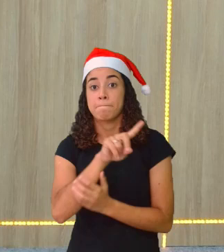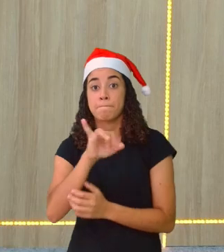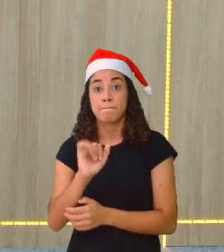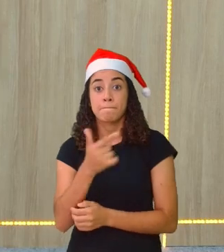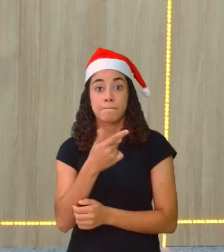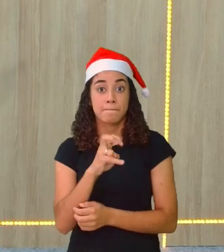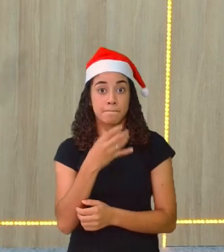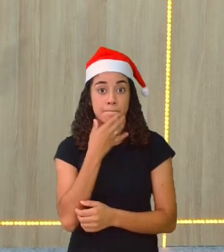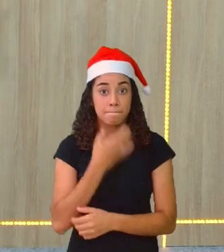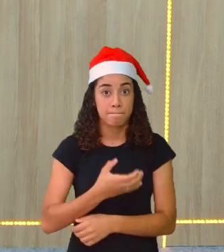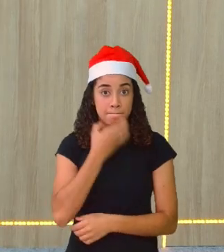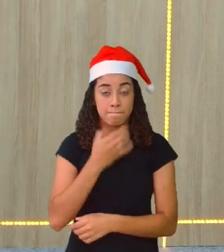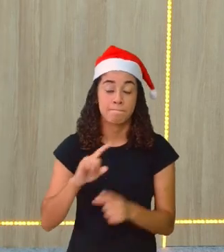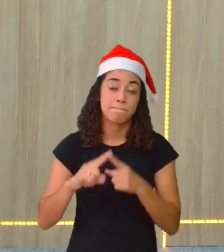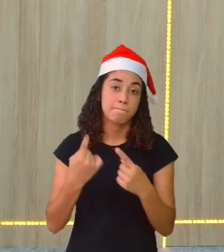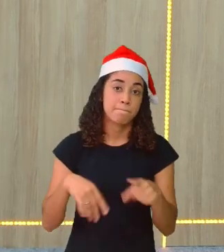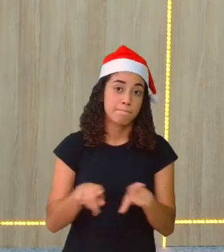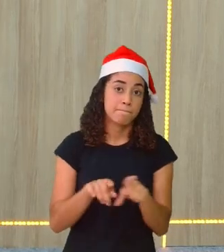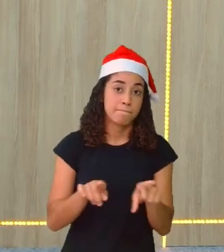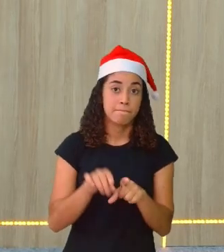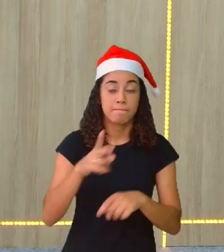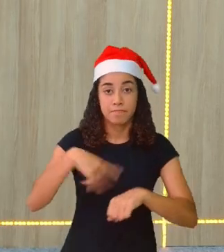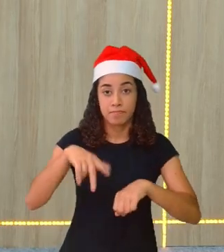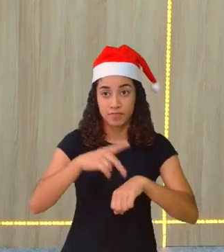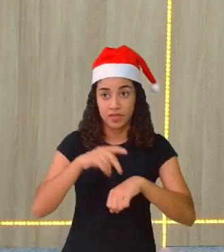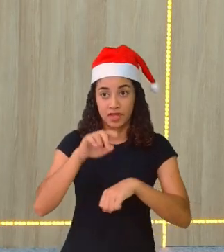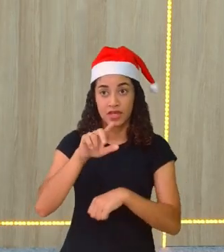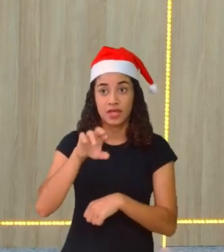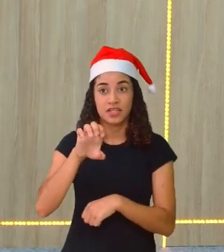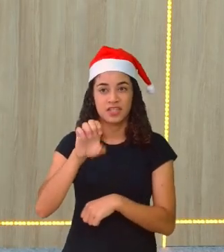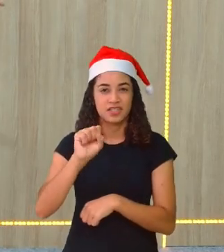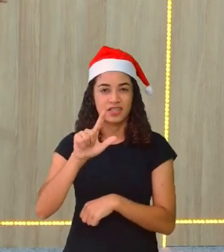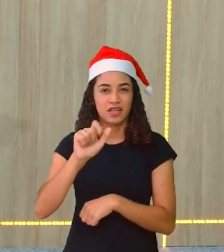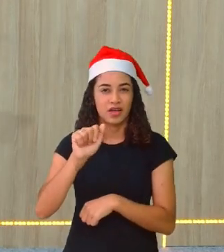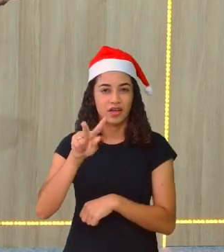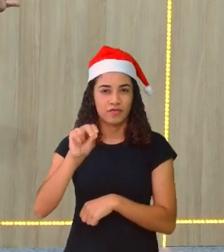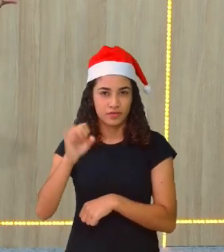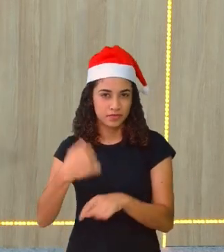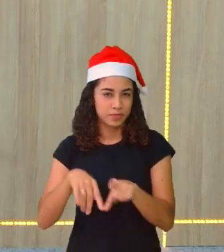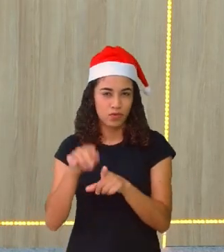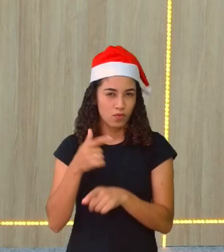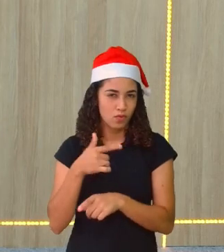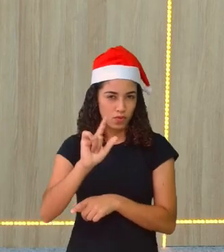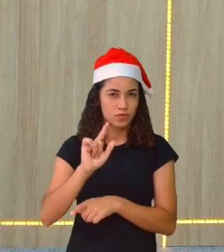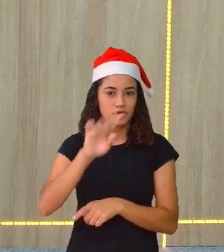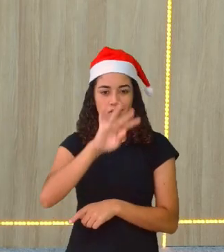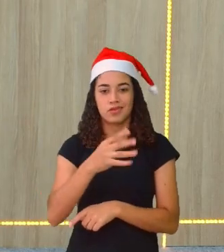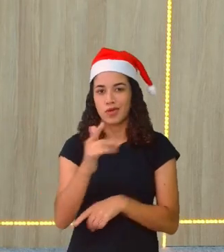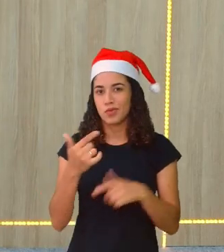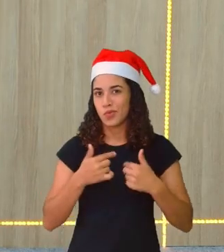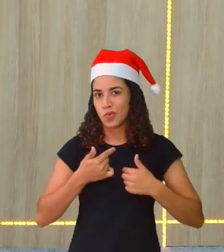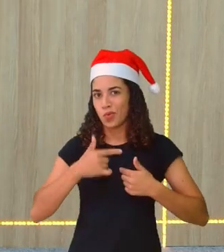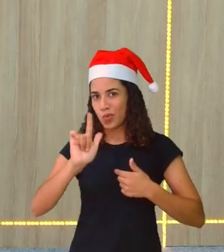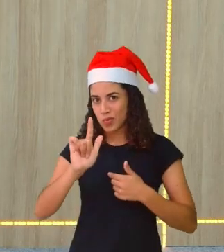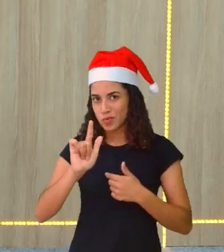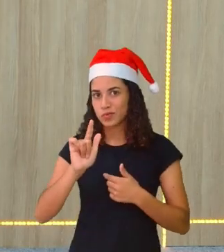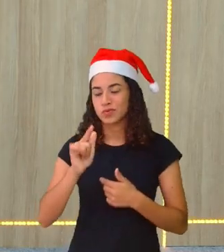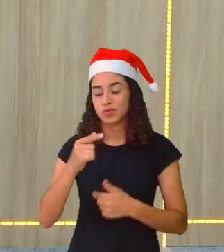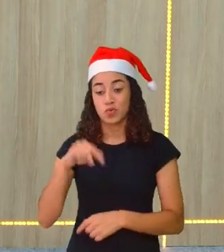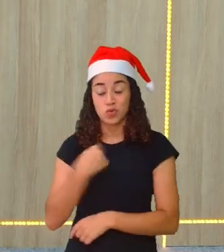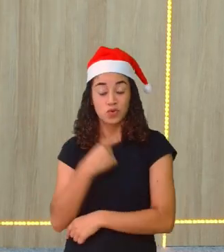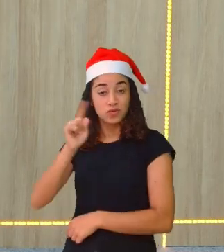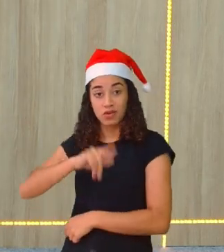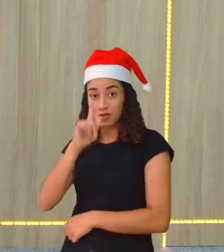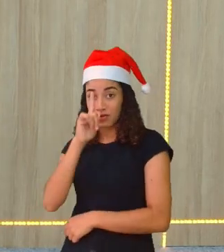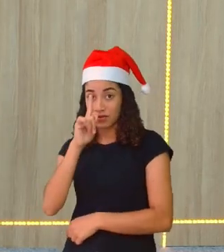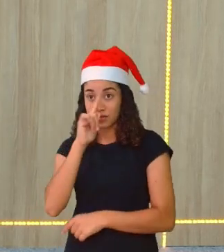nos países eslavos e ortodoxos, que seguem um outro calendário que é diferente do nosso, né? O nosso calendário é o gregoriano, mas eles